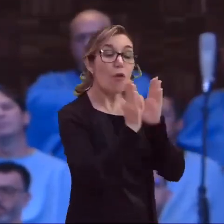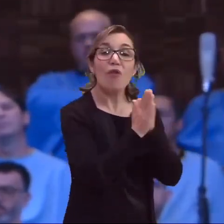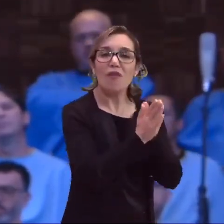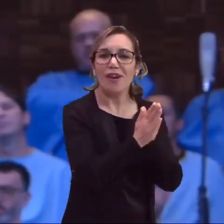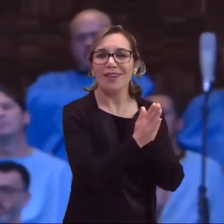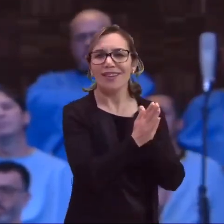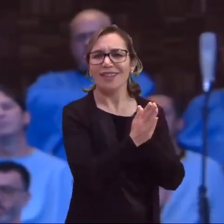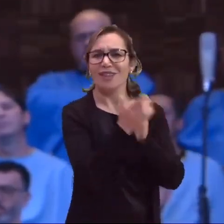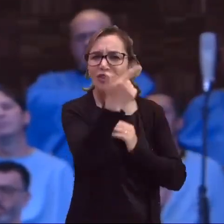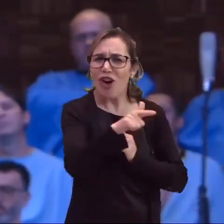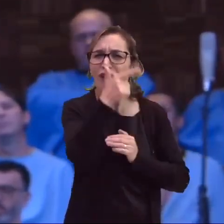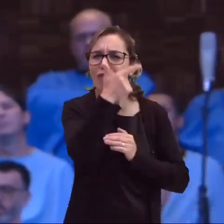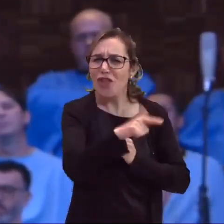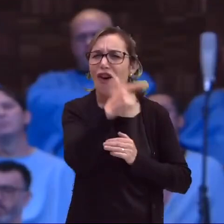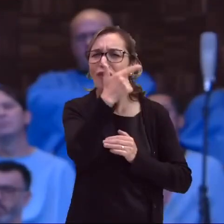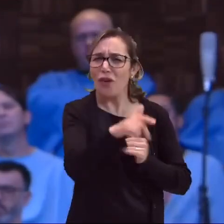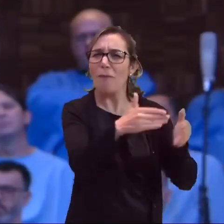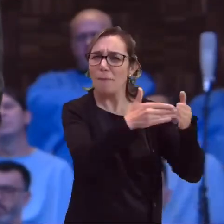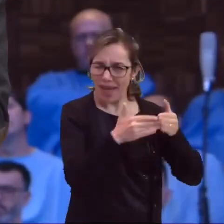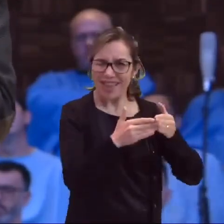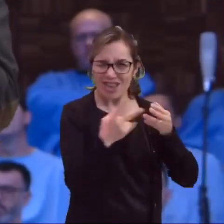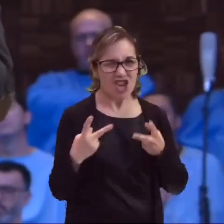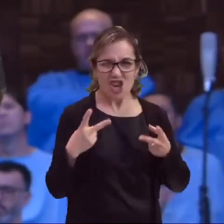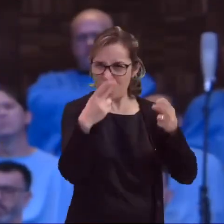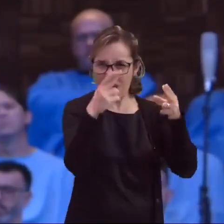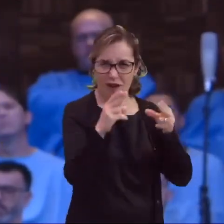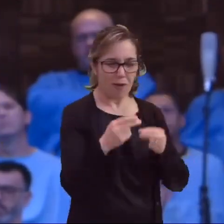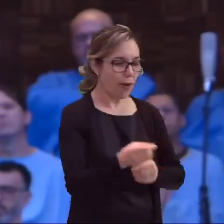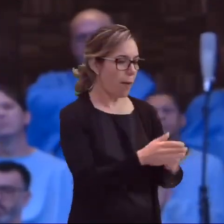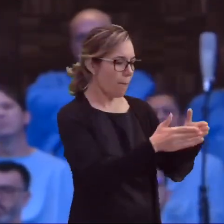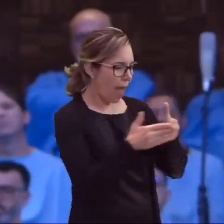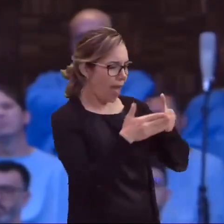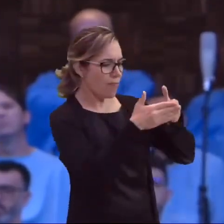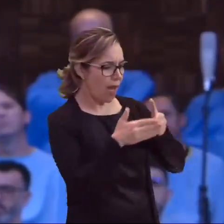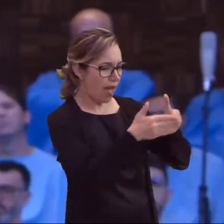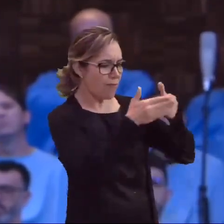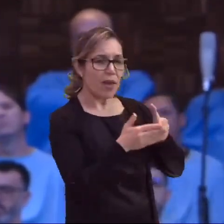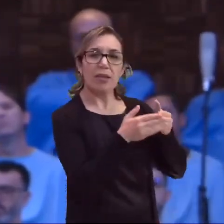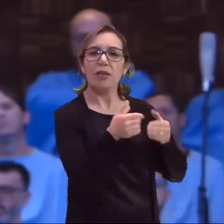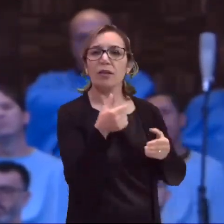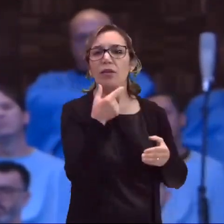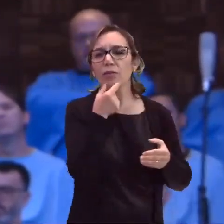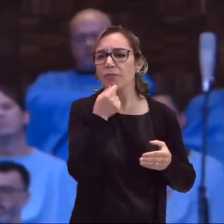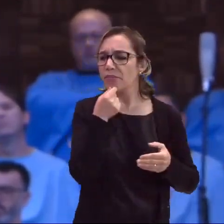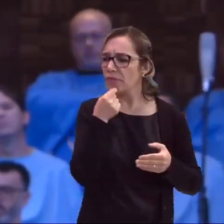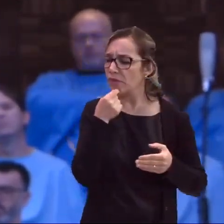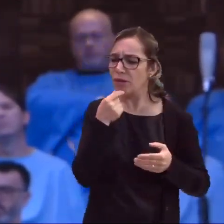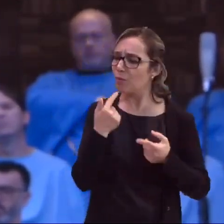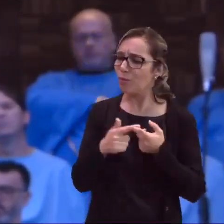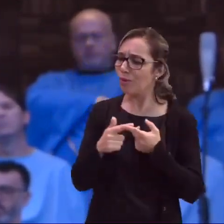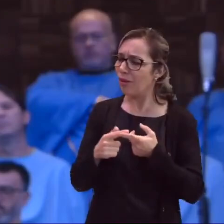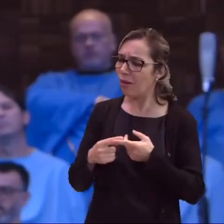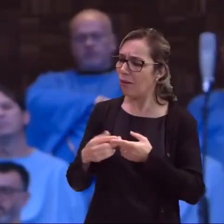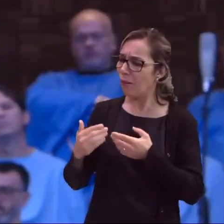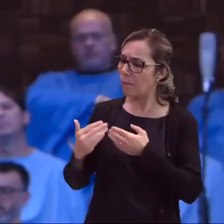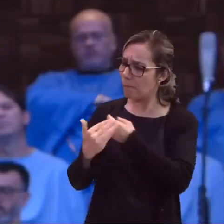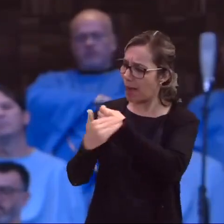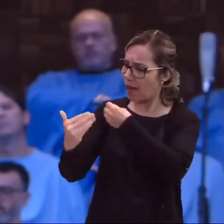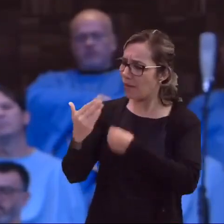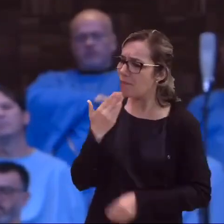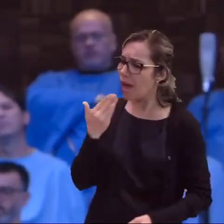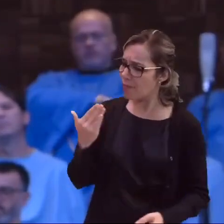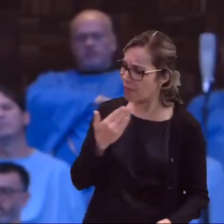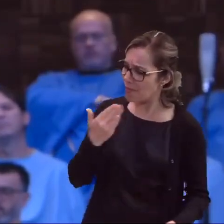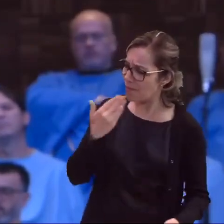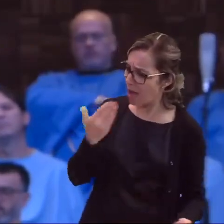só tá me pedindo já sei lá quantas vezes confia em mim ela olhou para ele você imagina o que Deus pensa